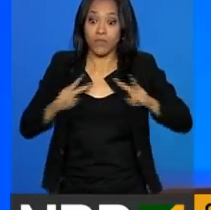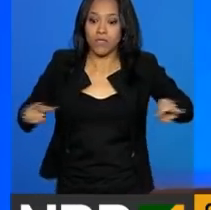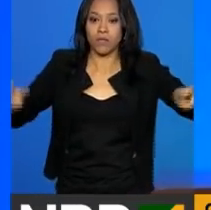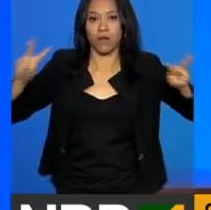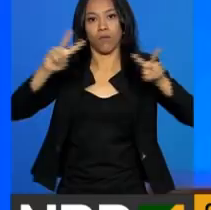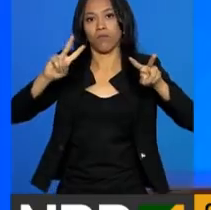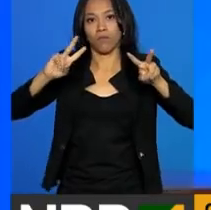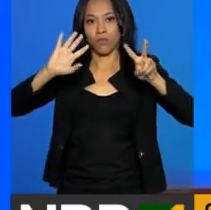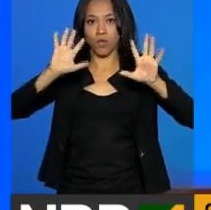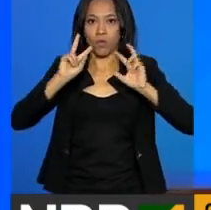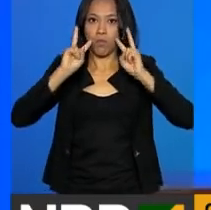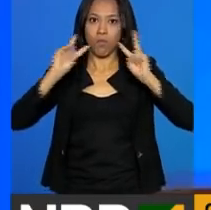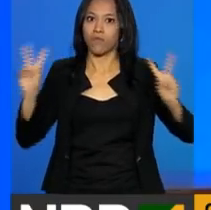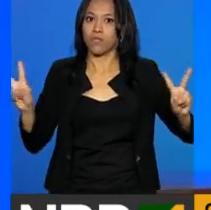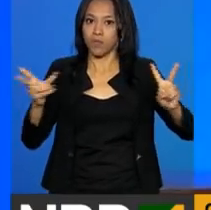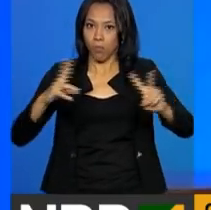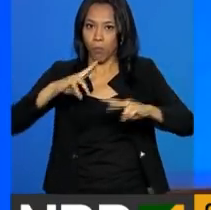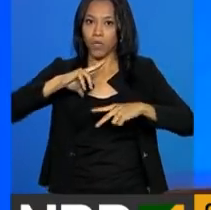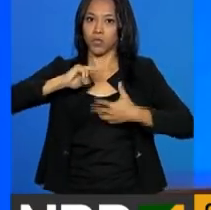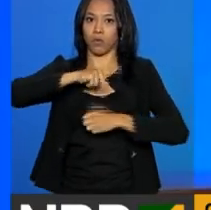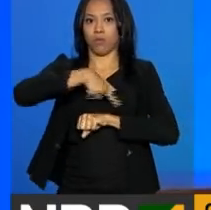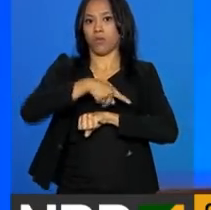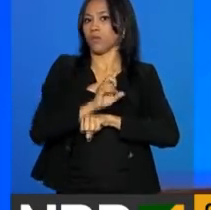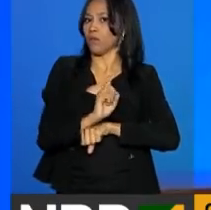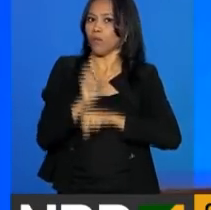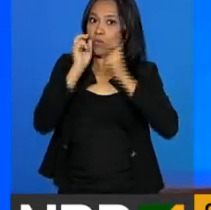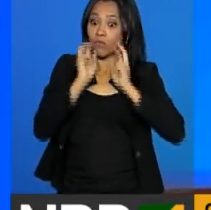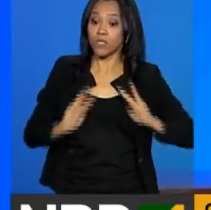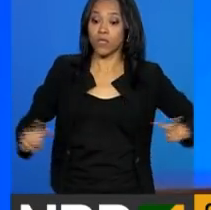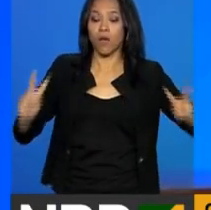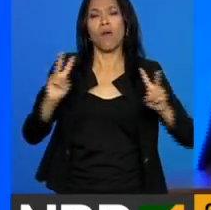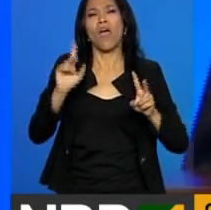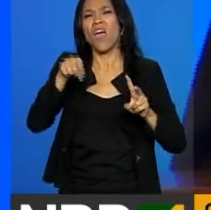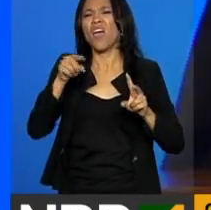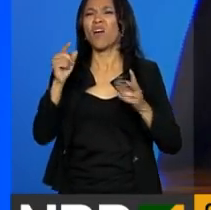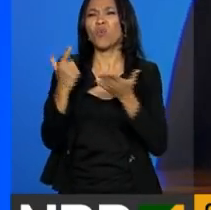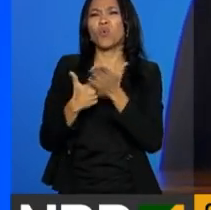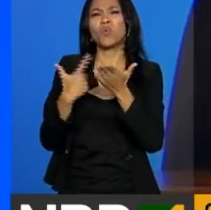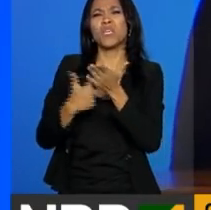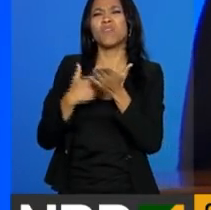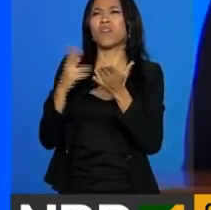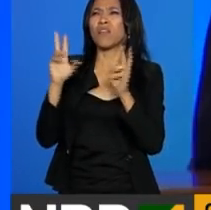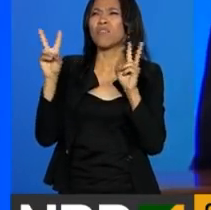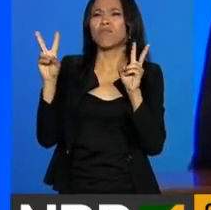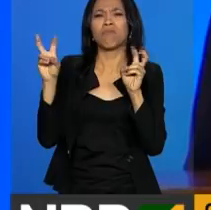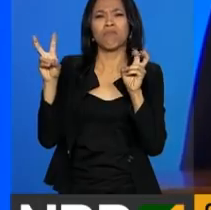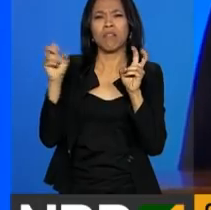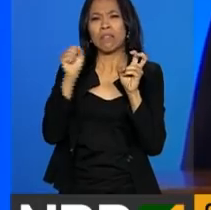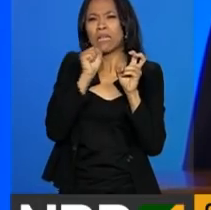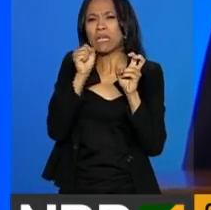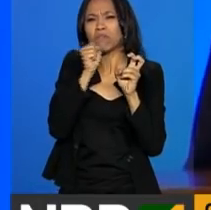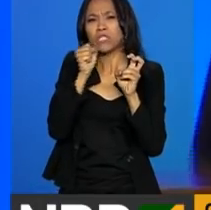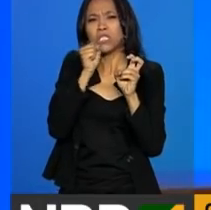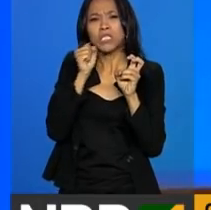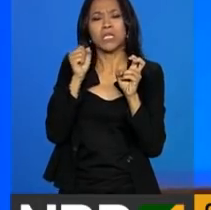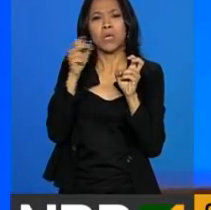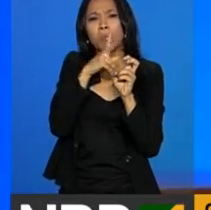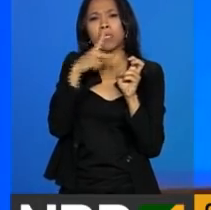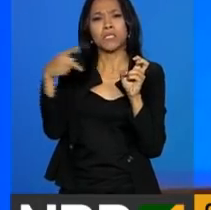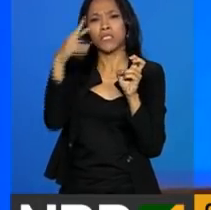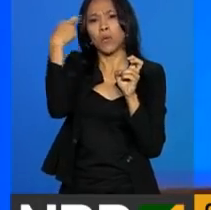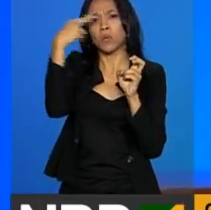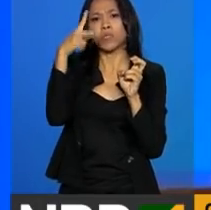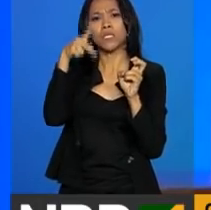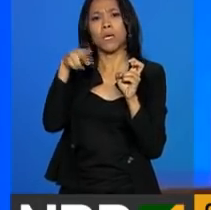valha a pena chama se chama entrevista com puch uma coisa assim se chama o livro né ah eu estou dizendo